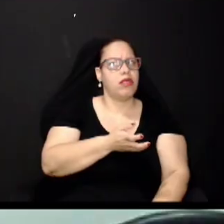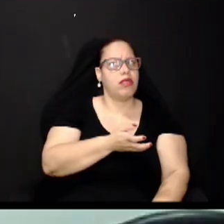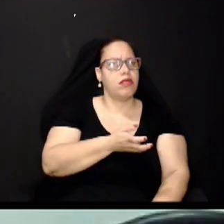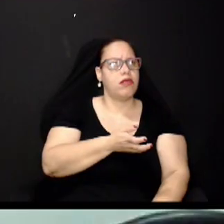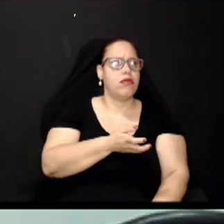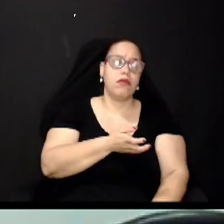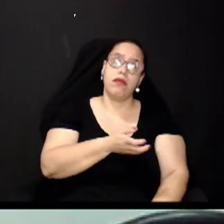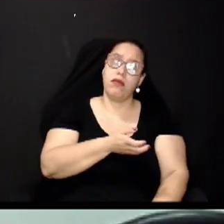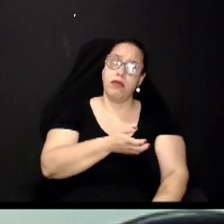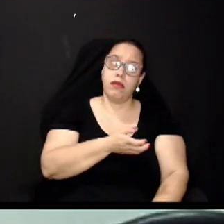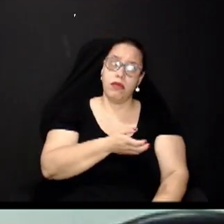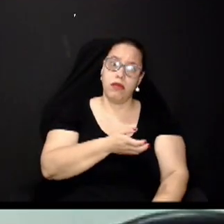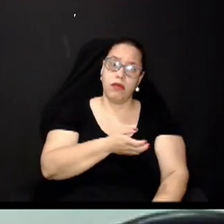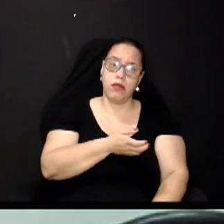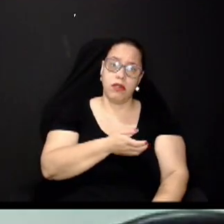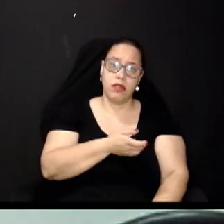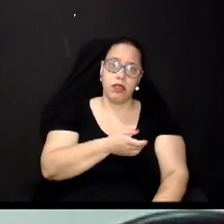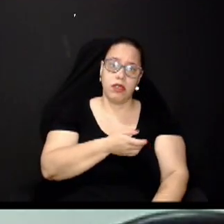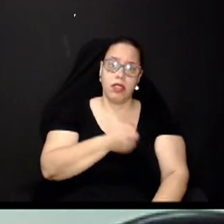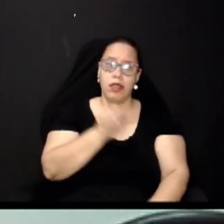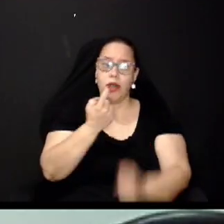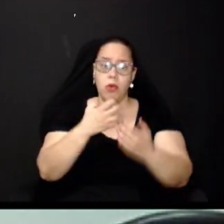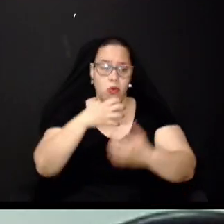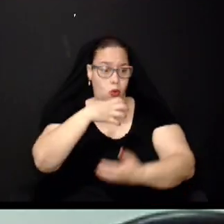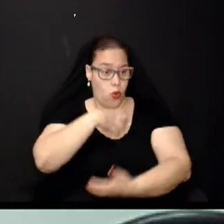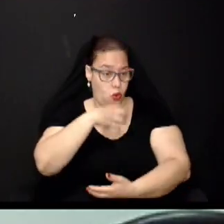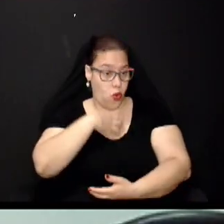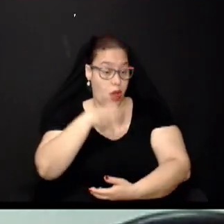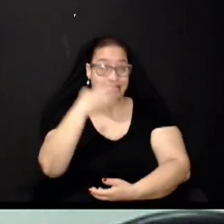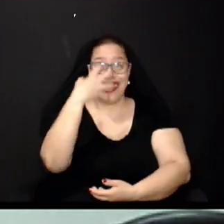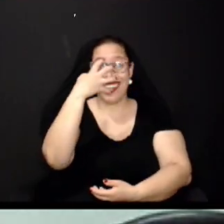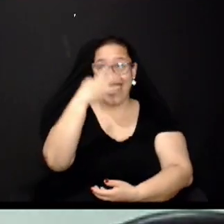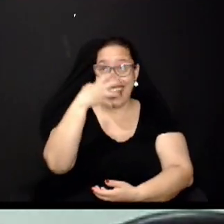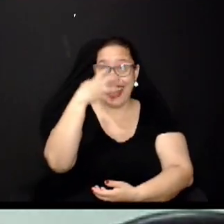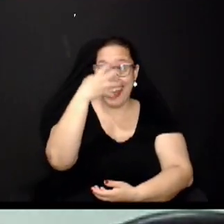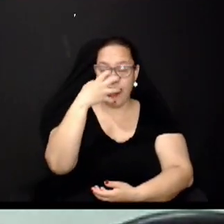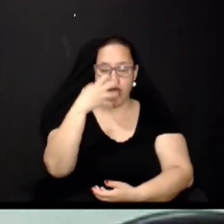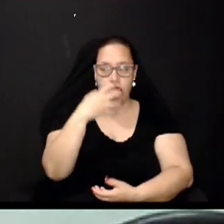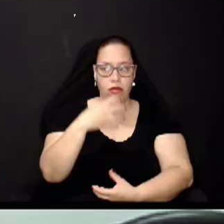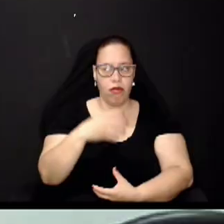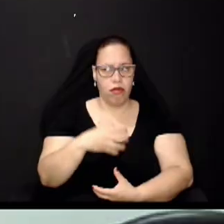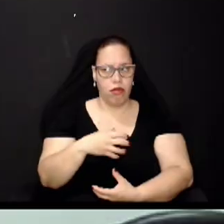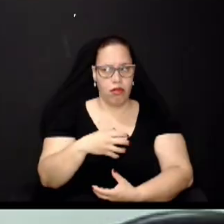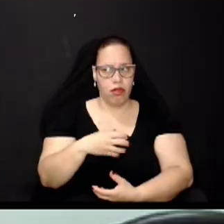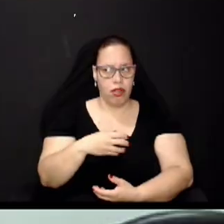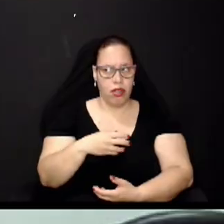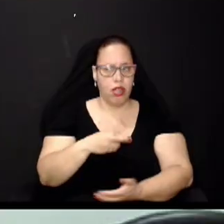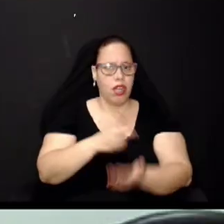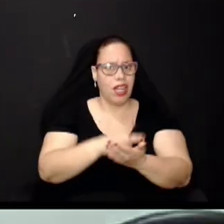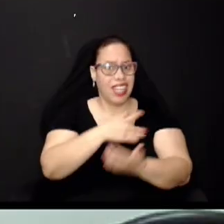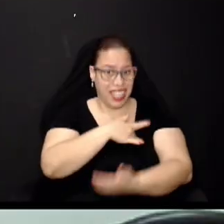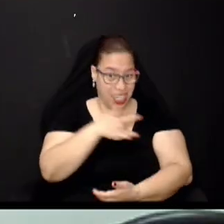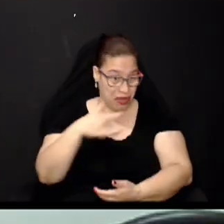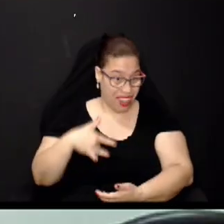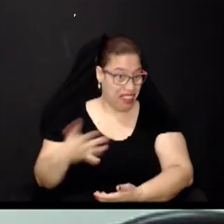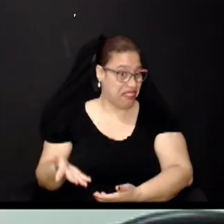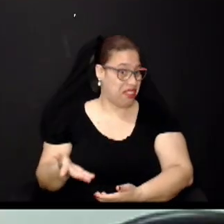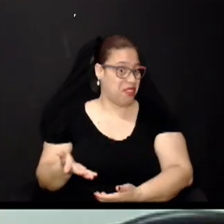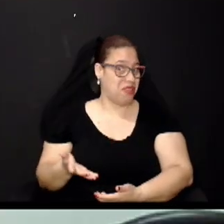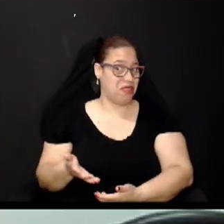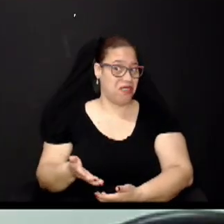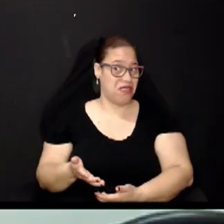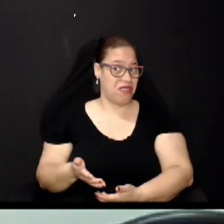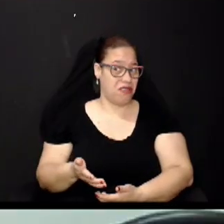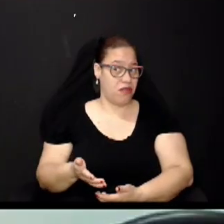Gera muitas sensações, né, a paixão. Mas isso é sustentável? Isso é saudável? Né? Então a gente tem